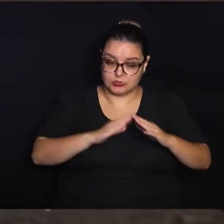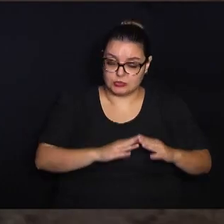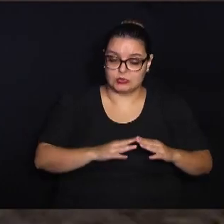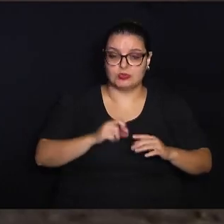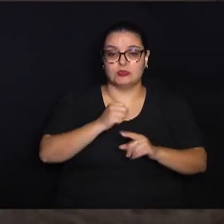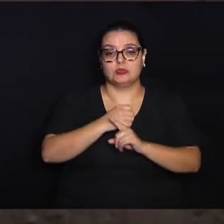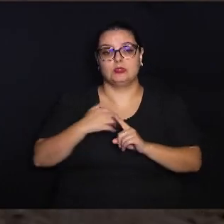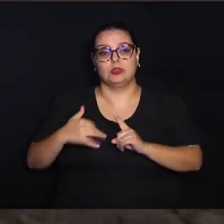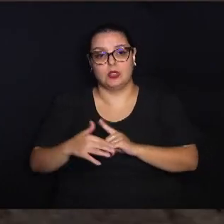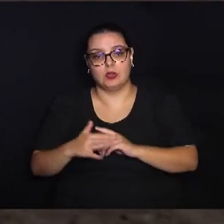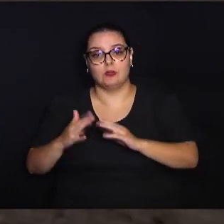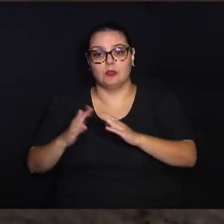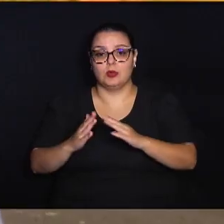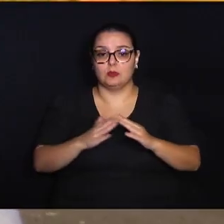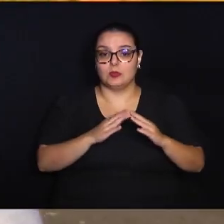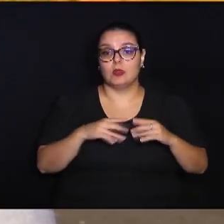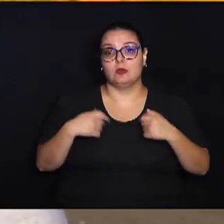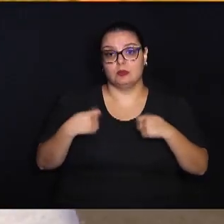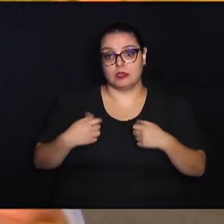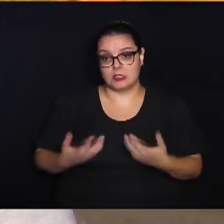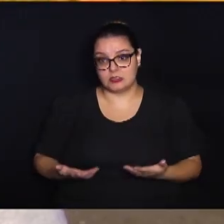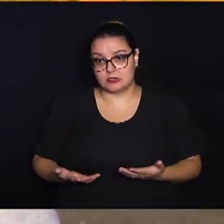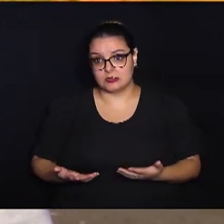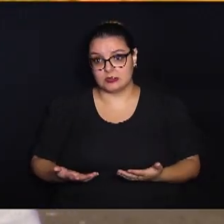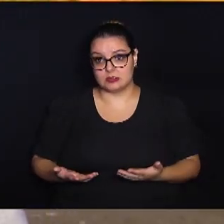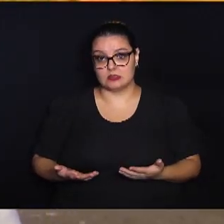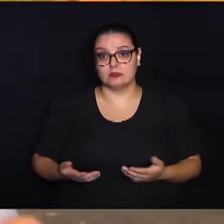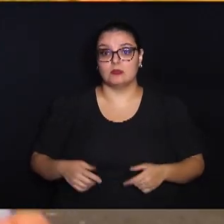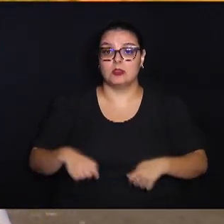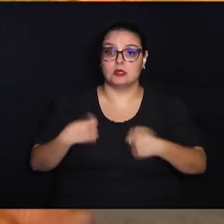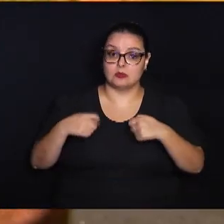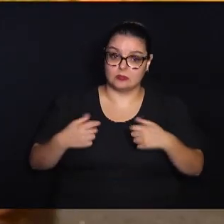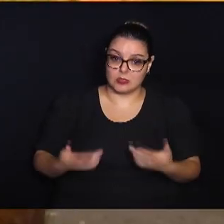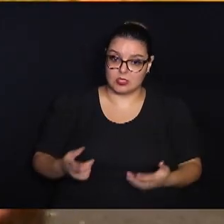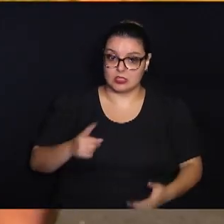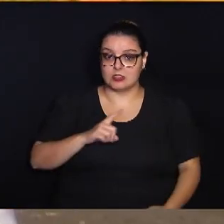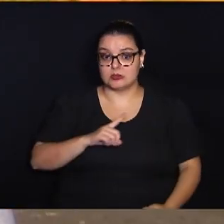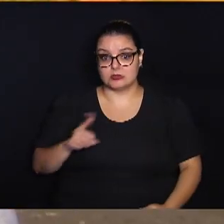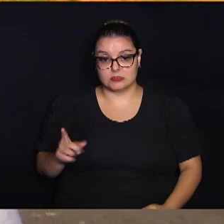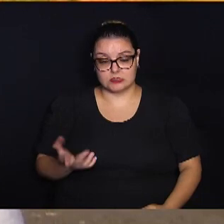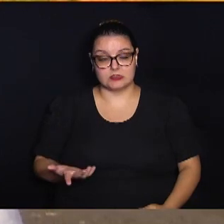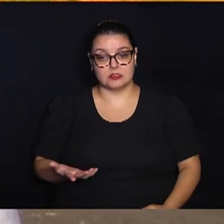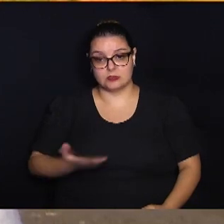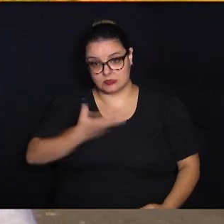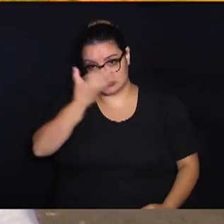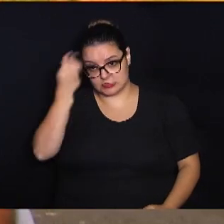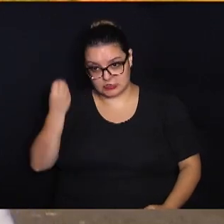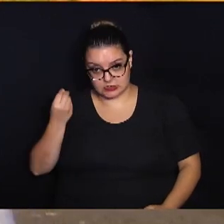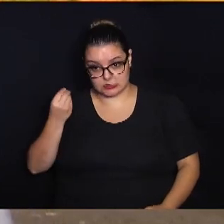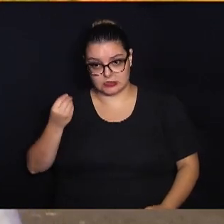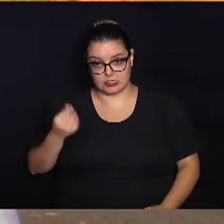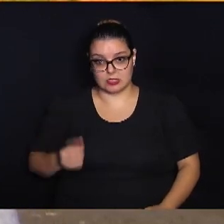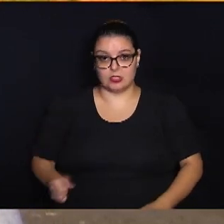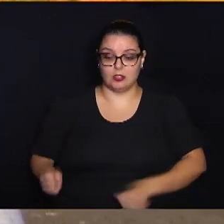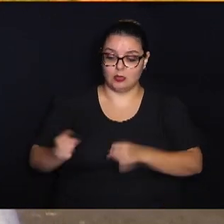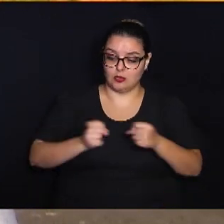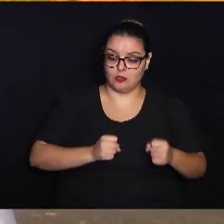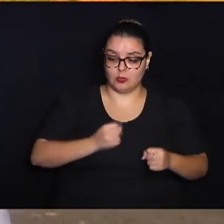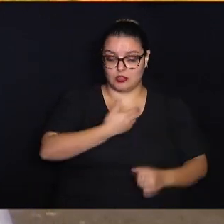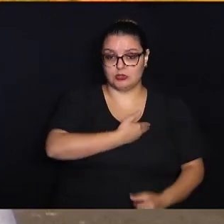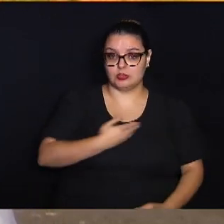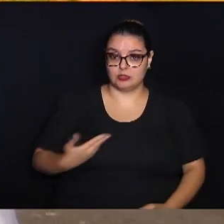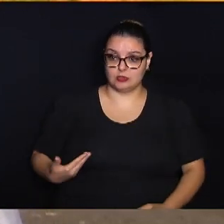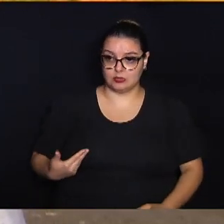moradias. A população precisa disso. Mas é preciso não deixar de lado o poder público, não esquecer,